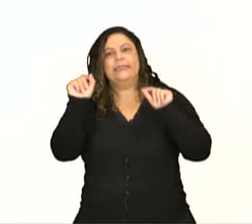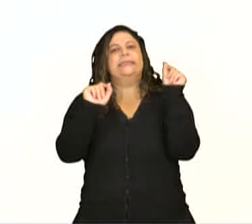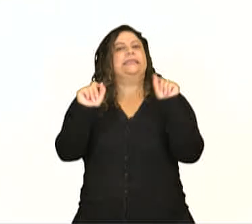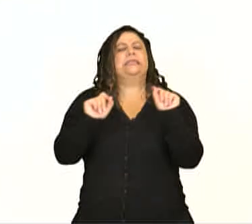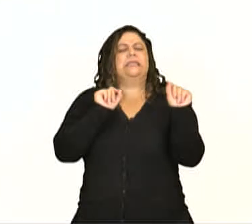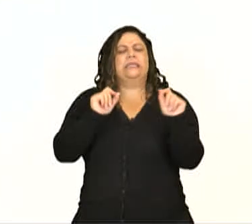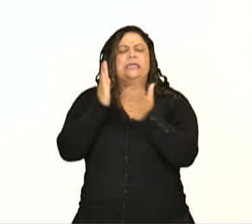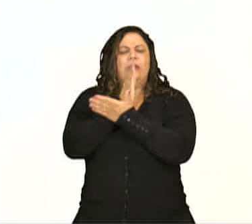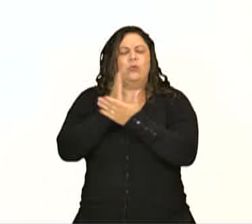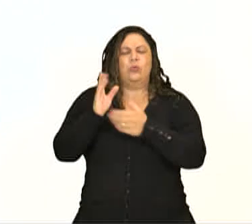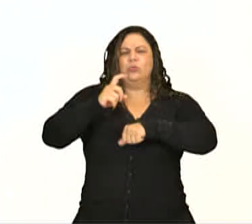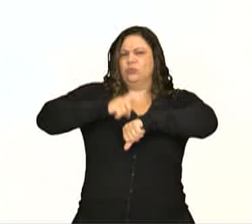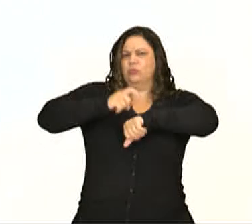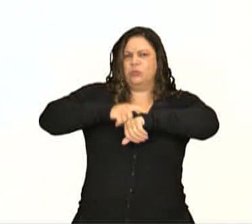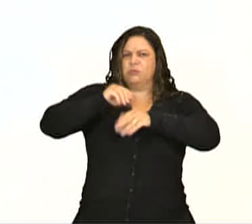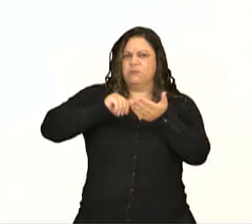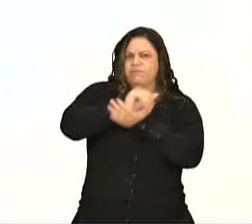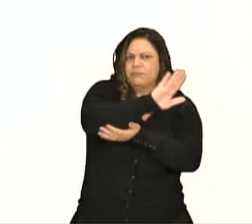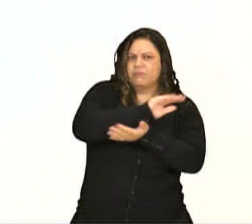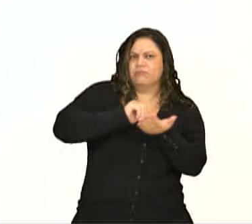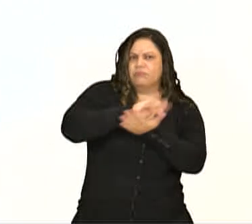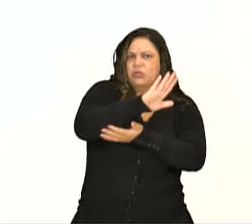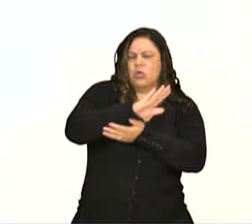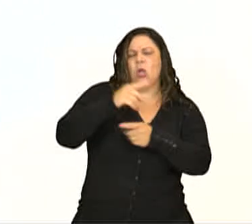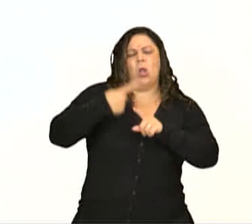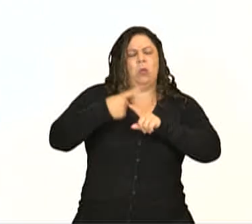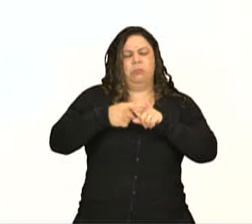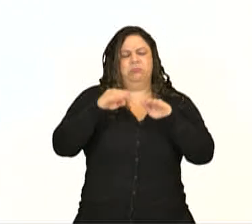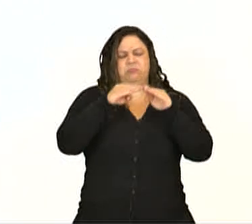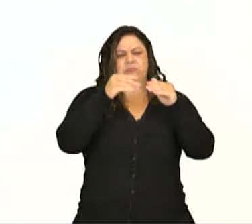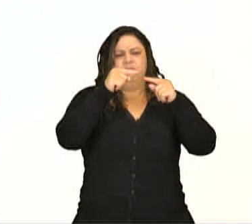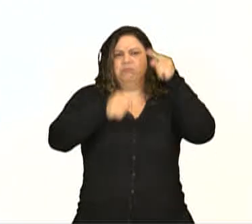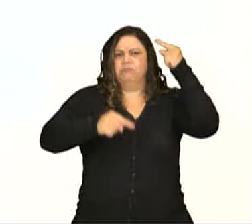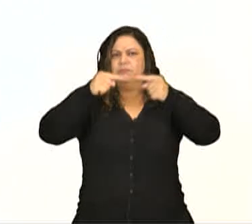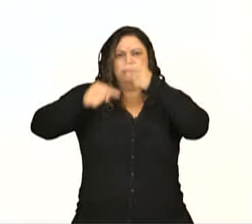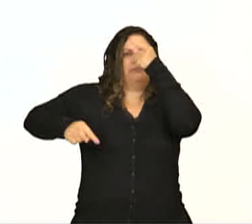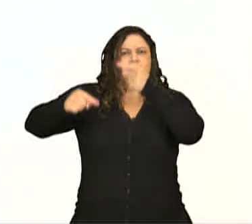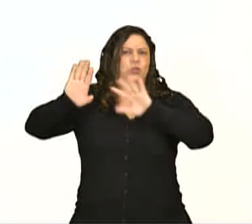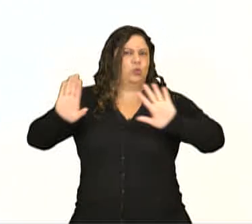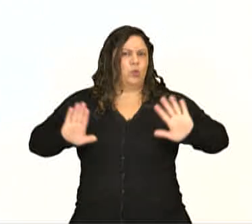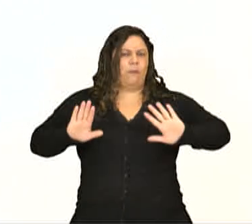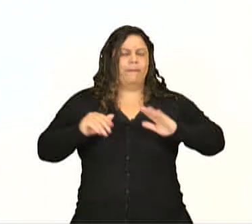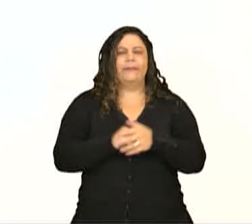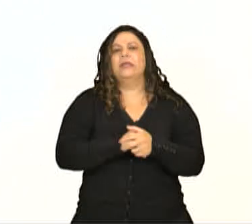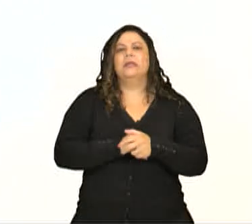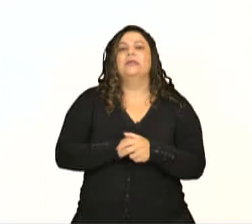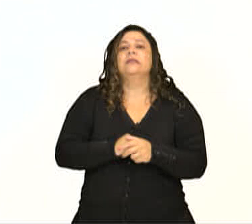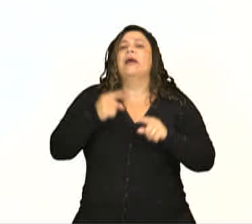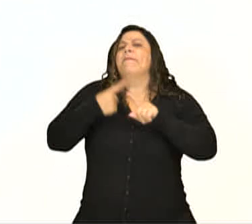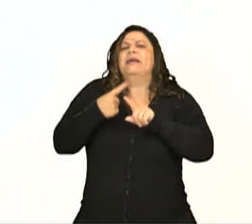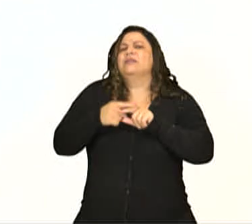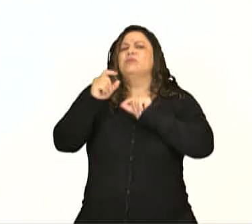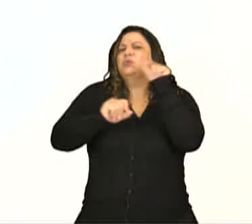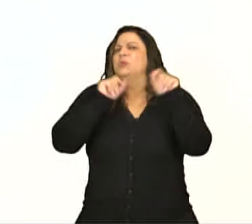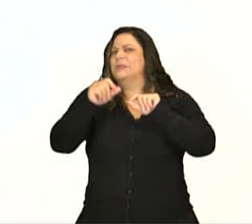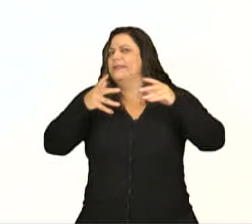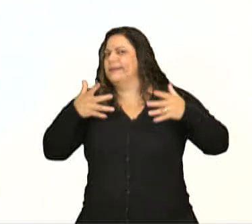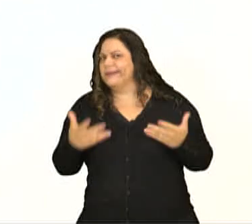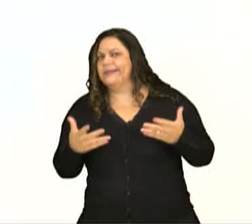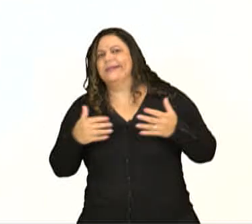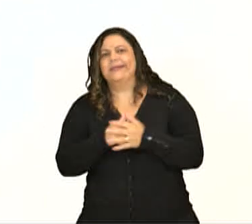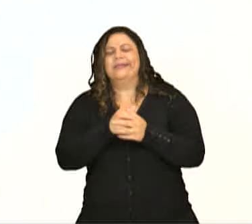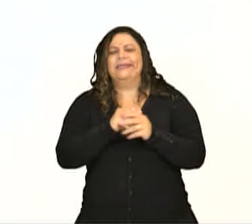banida, pois o governo considerava inadequada para os padrões sociais da época. O que fez esse banimento ser deixado de lado e que é